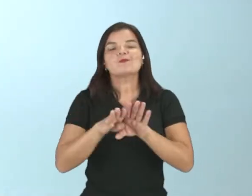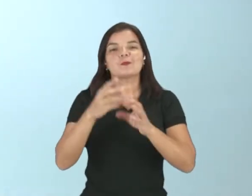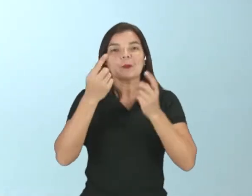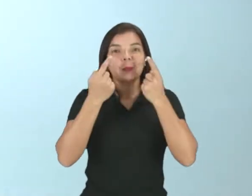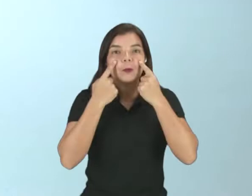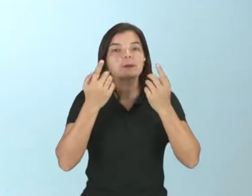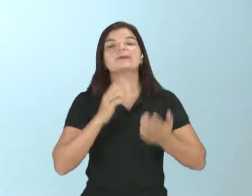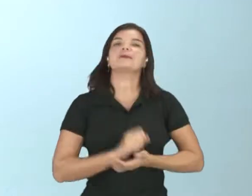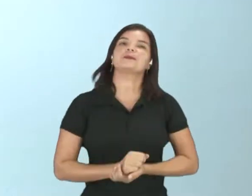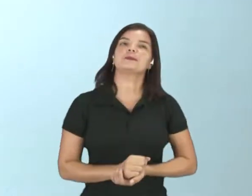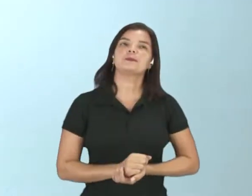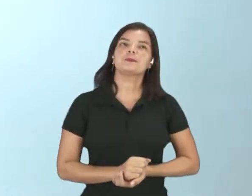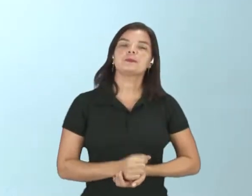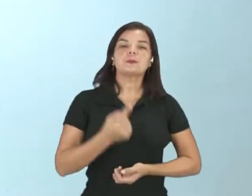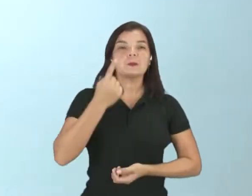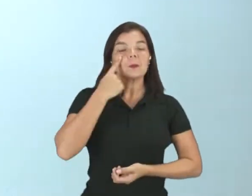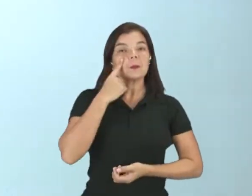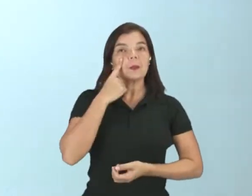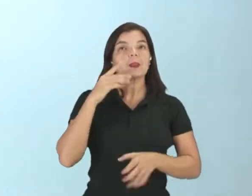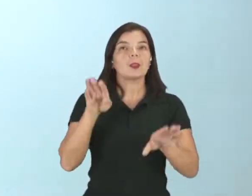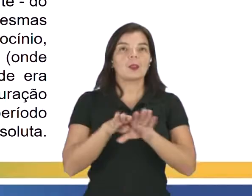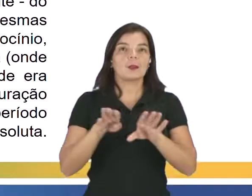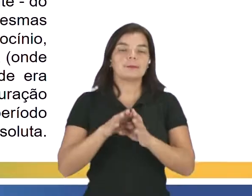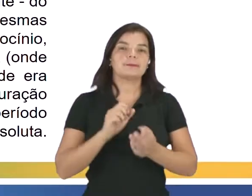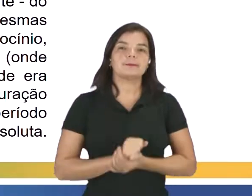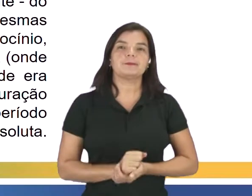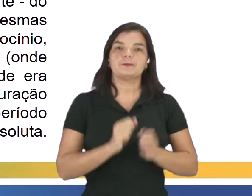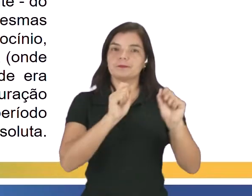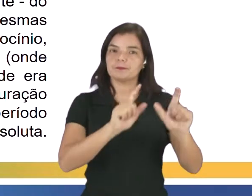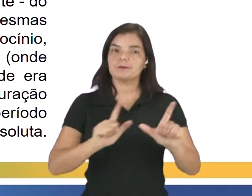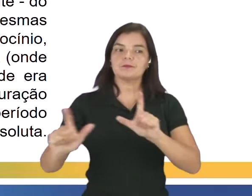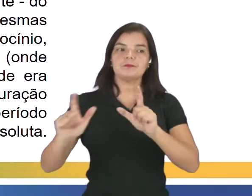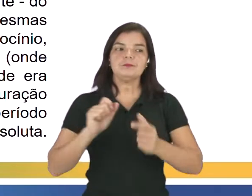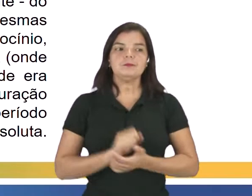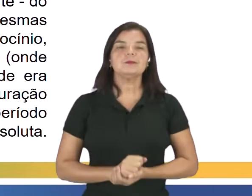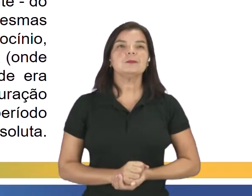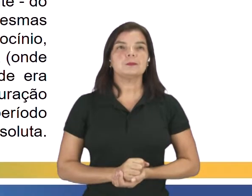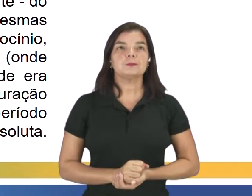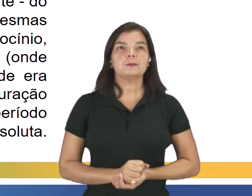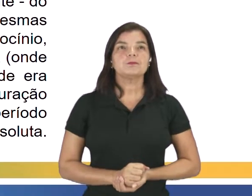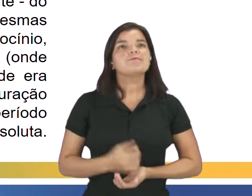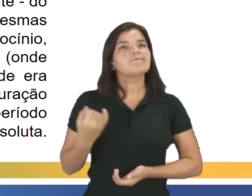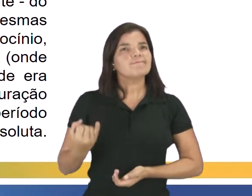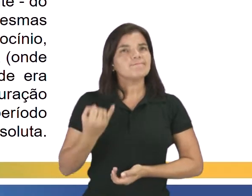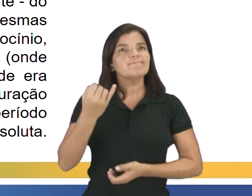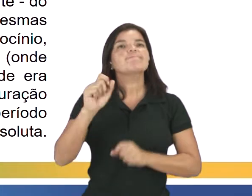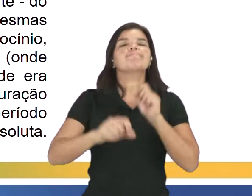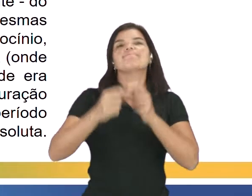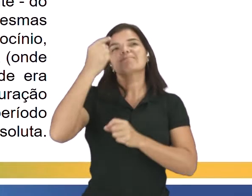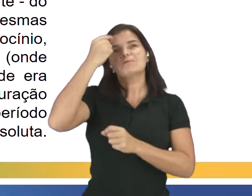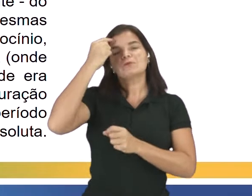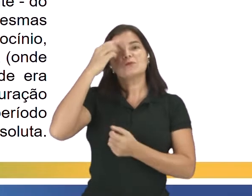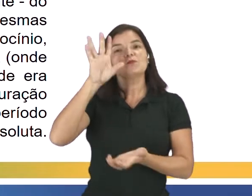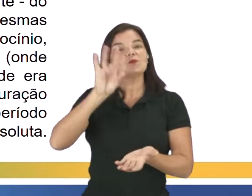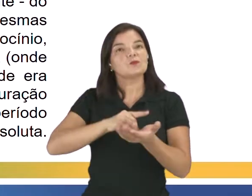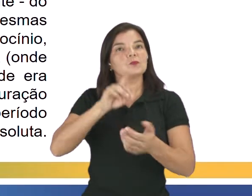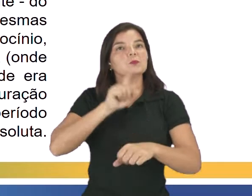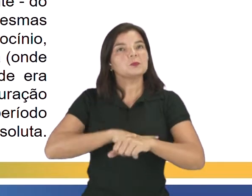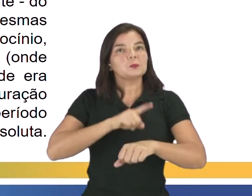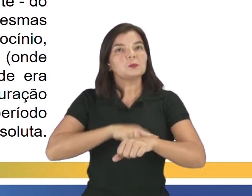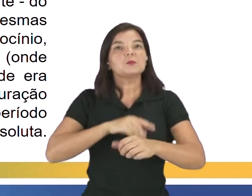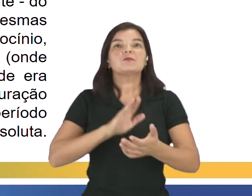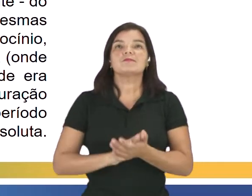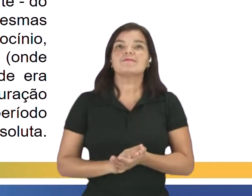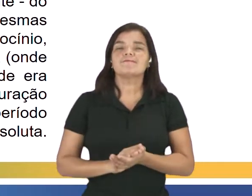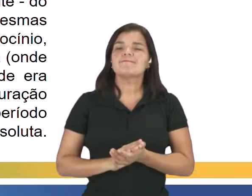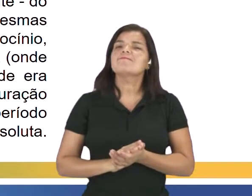nossos olhos. Observa o que diz aqui, ó, o próximo slide, acompanha comigo. Importa pensar como o tempo real,